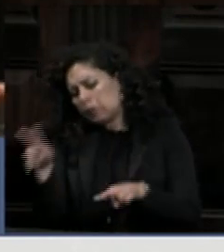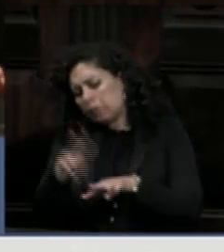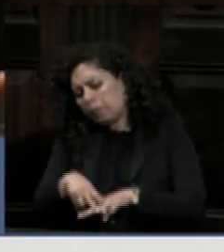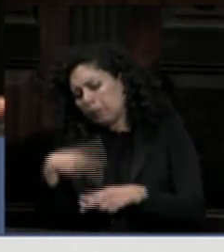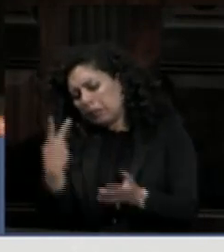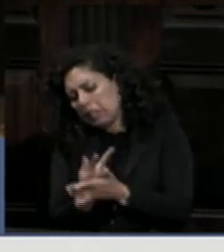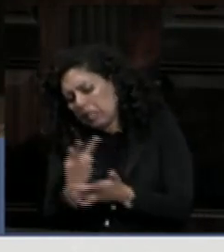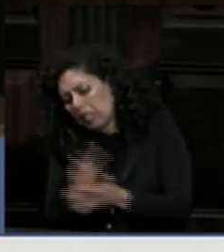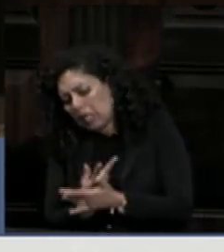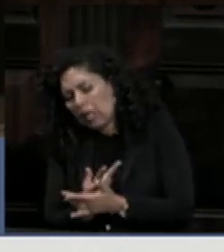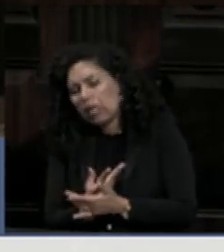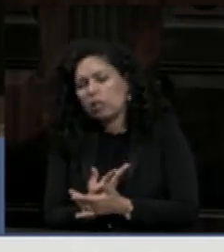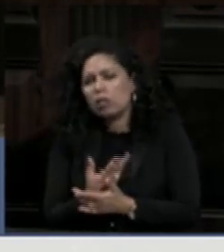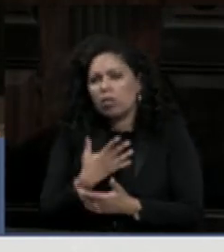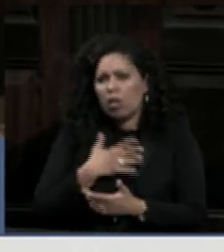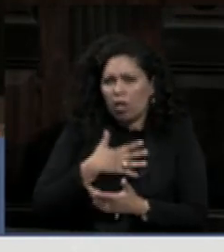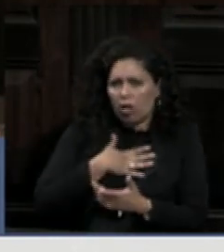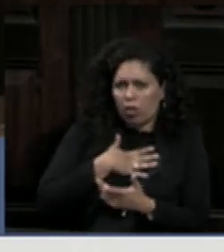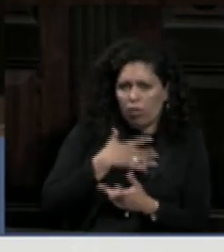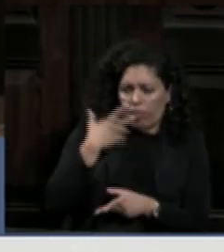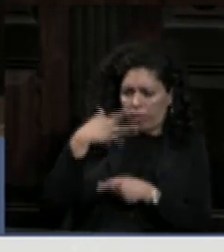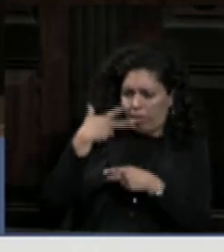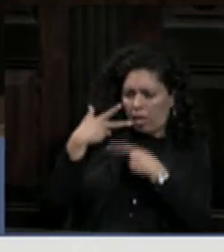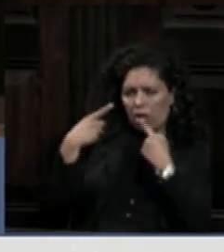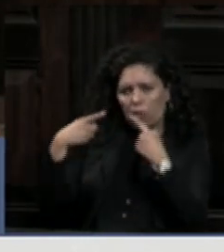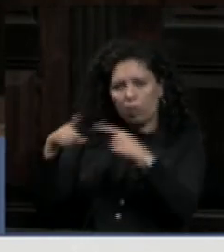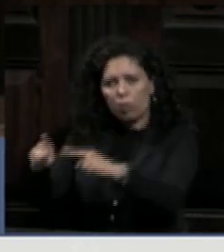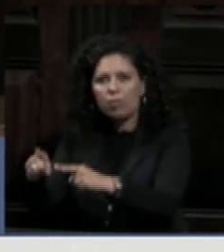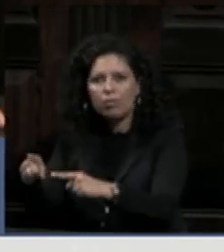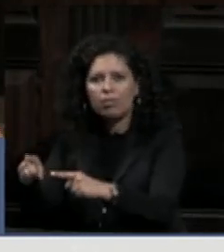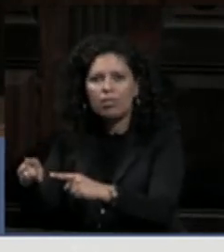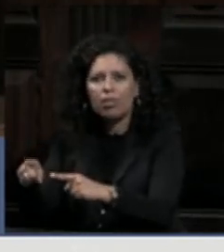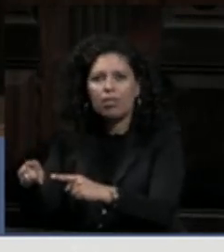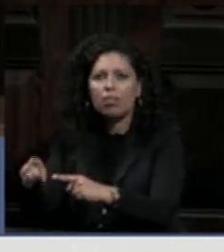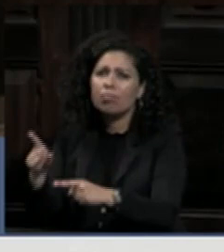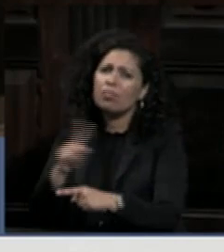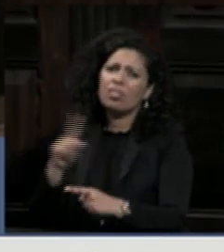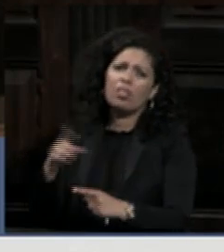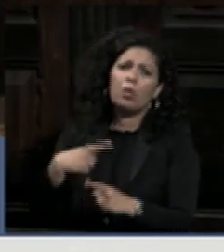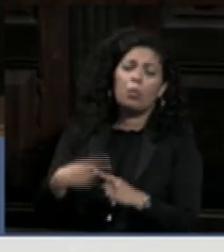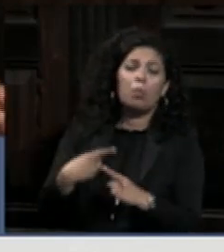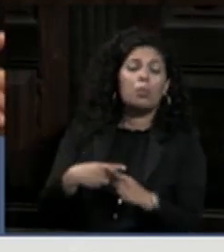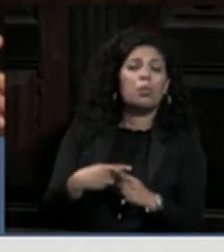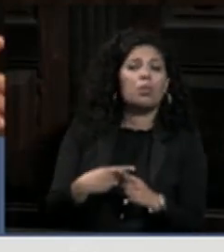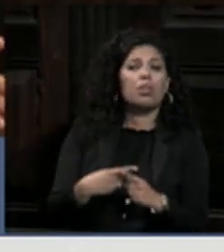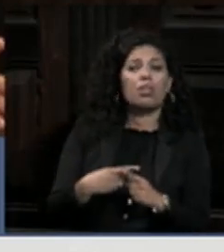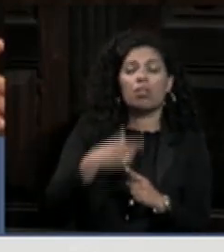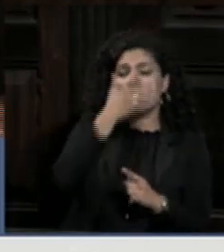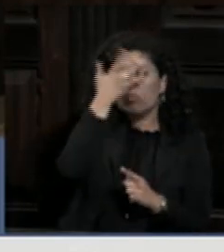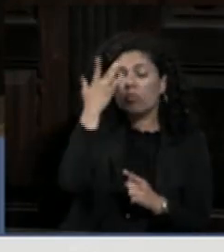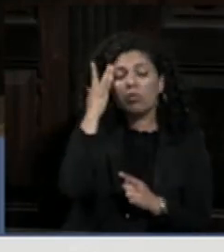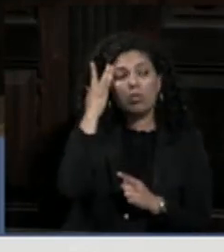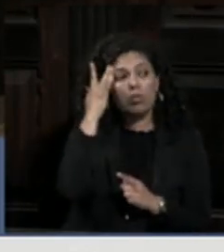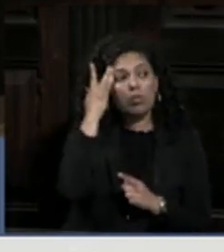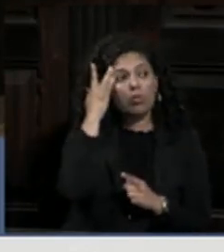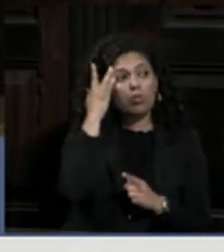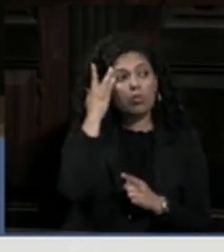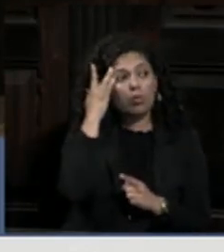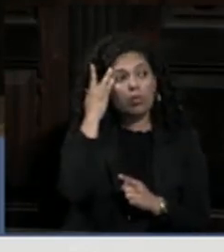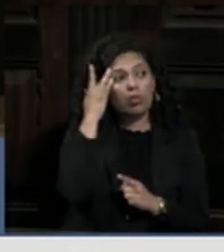não discuto mais porque porque essas pessoas são